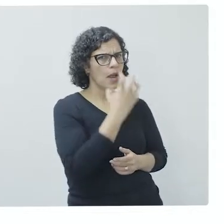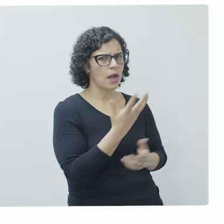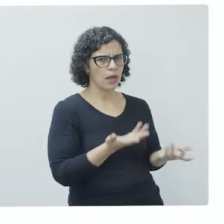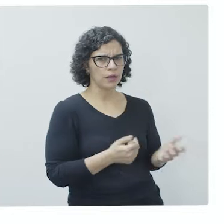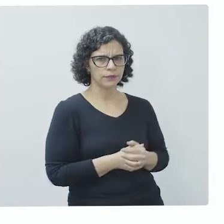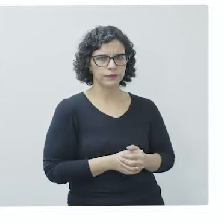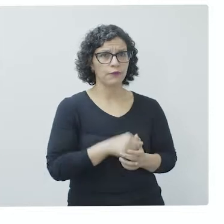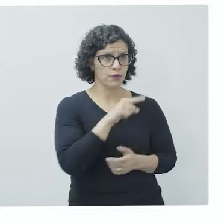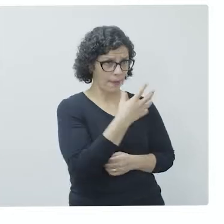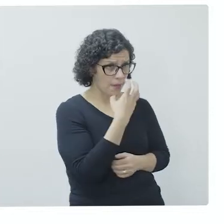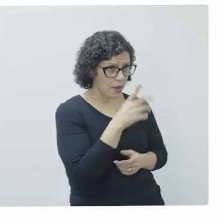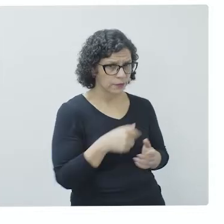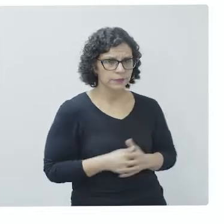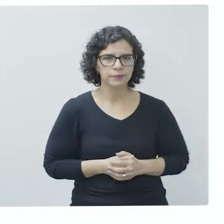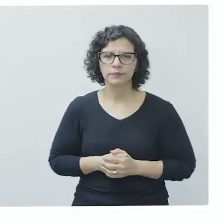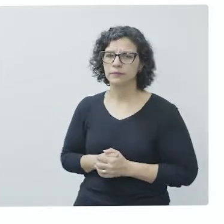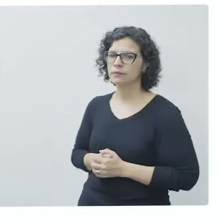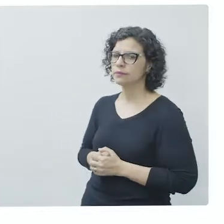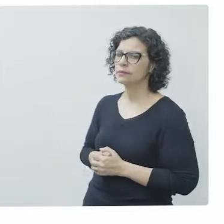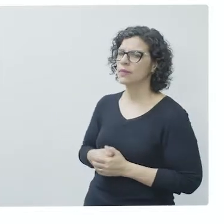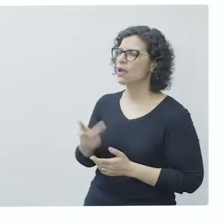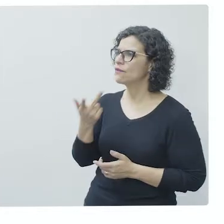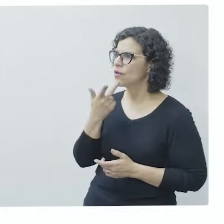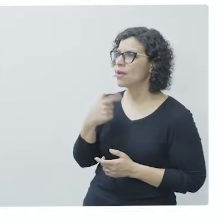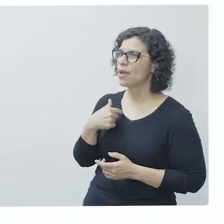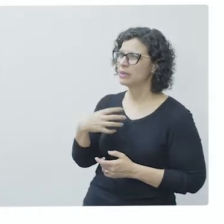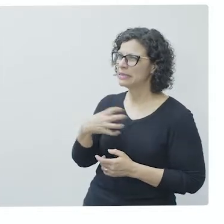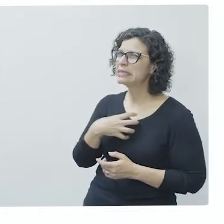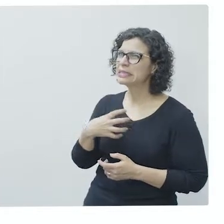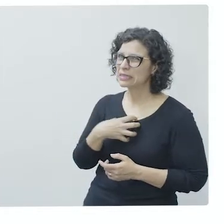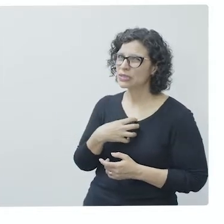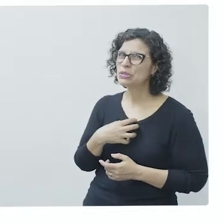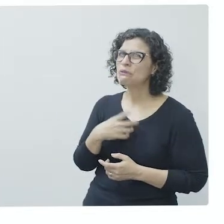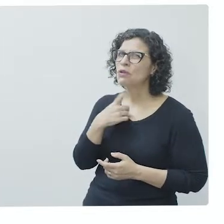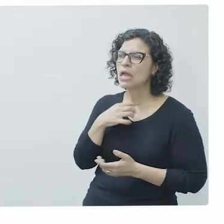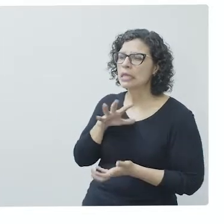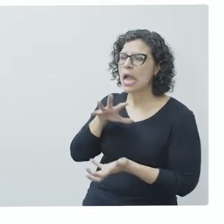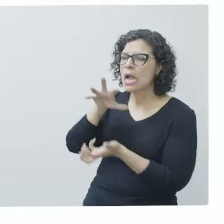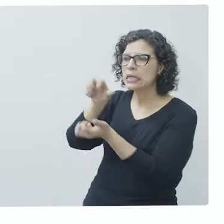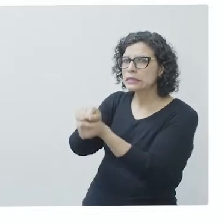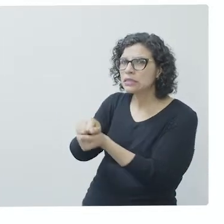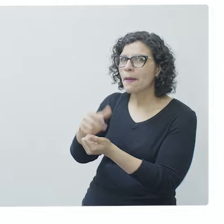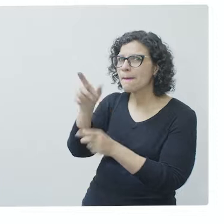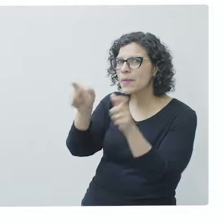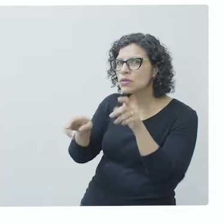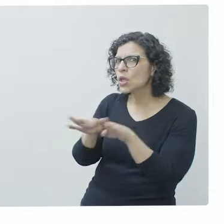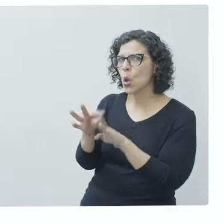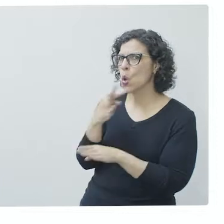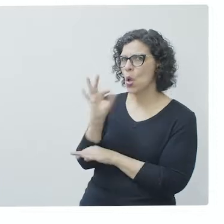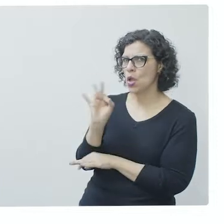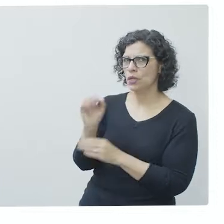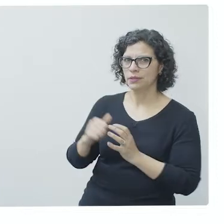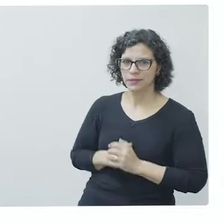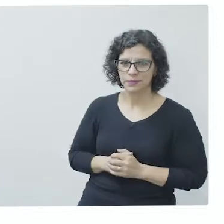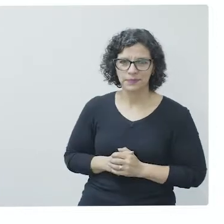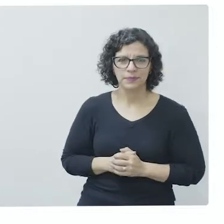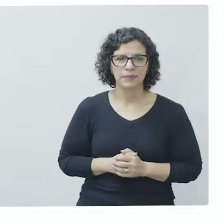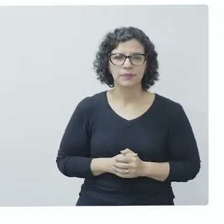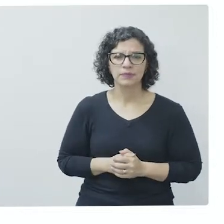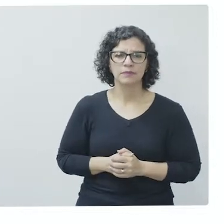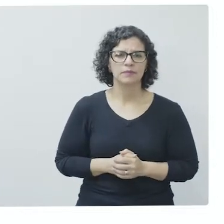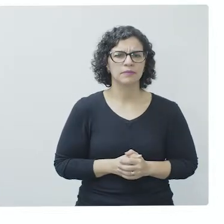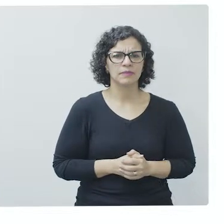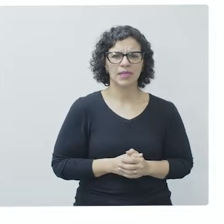bravo. Você é bravo? E o cachorro diz: sinto vontade de morder gente que eu não conheço. Quem